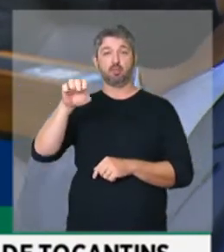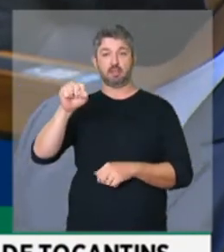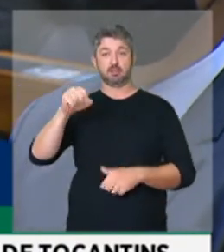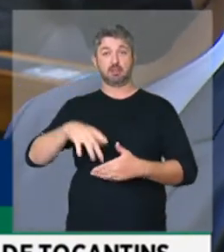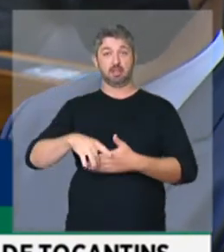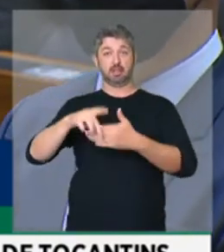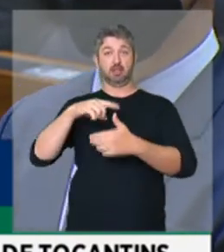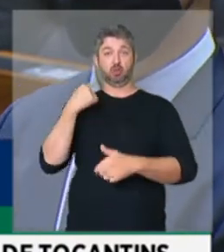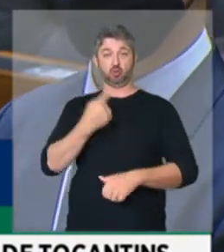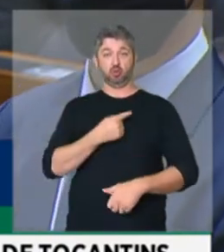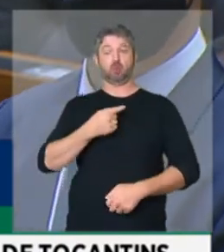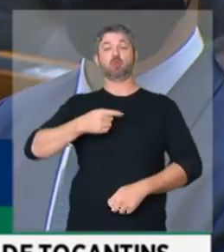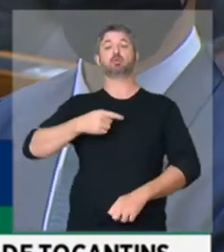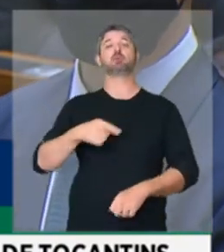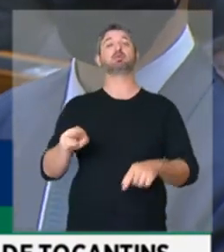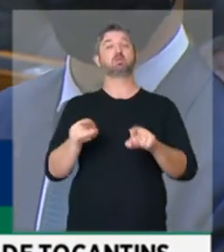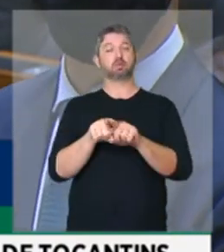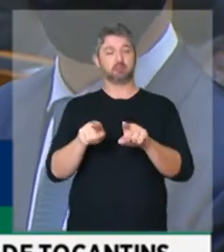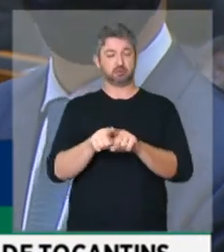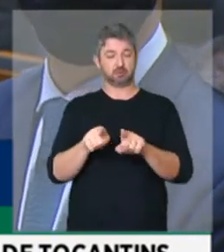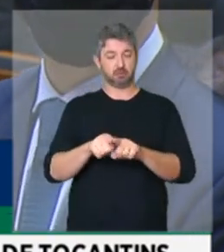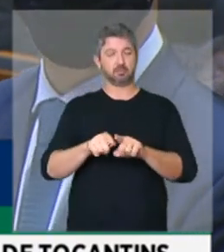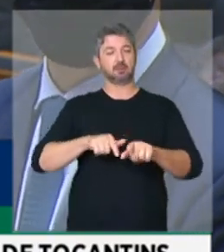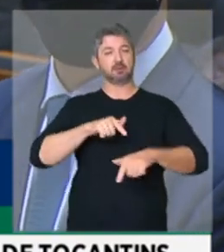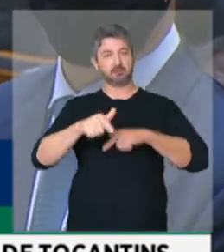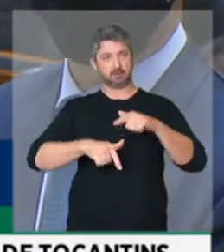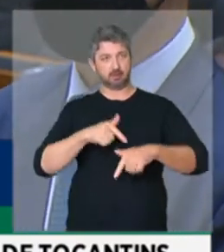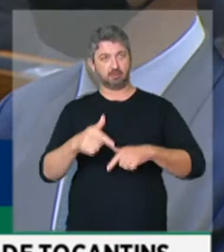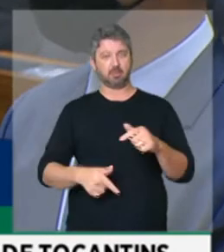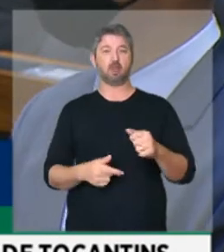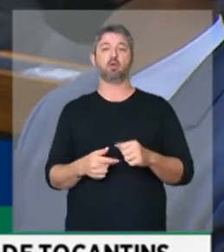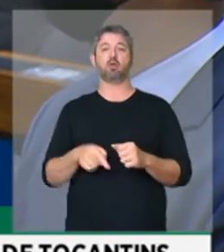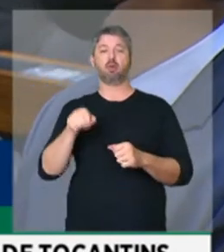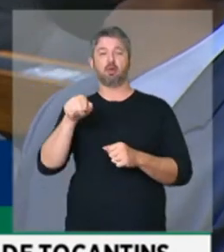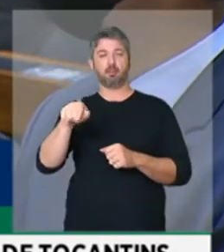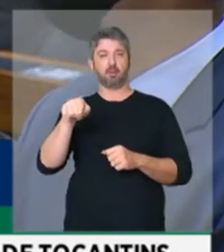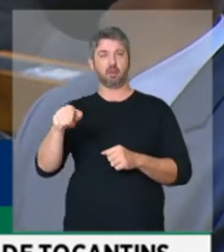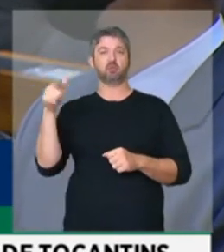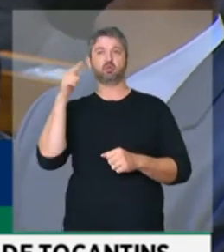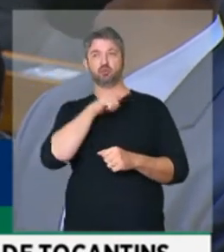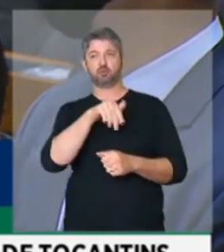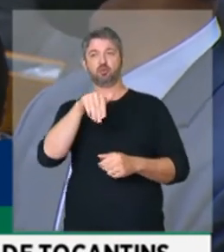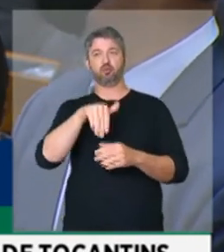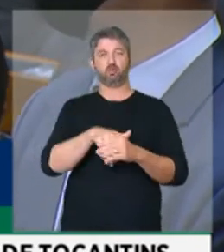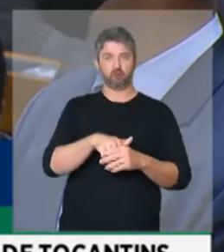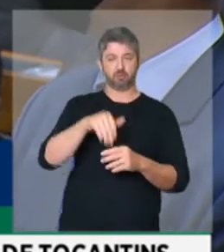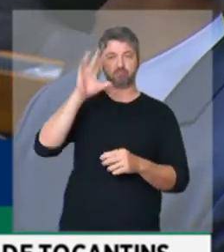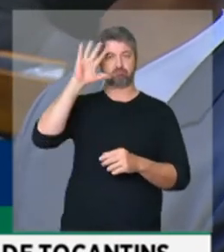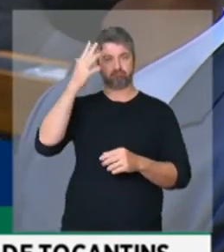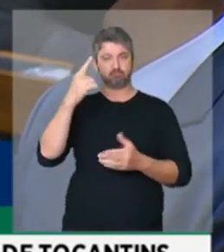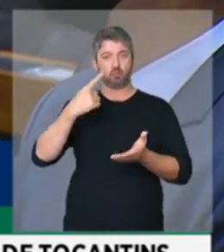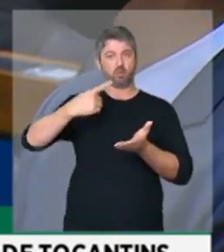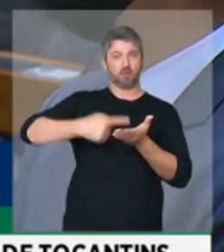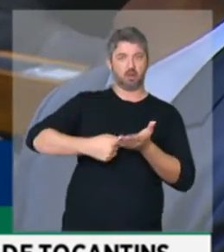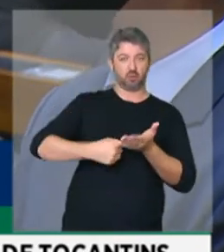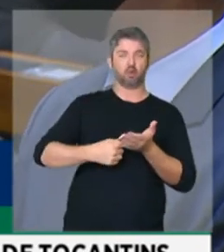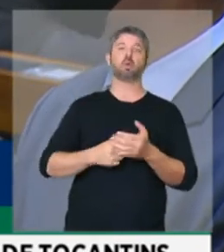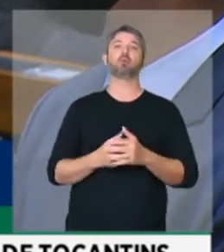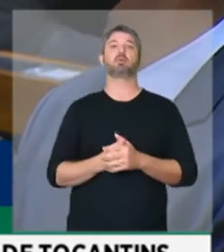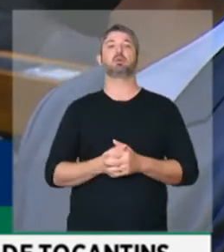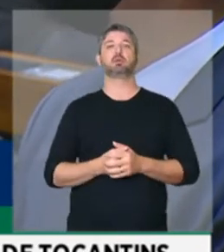líder do governo no Congresso, também atuou para que essa matéria pudesse ser acordada para sua